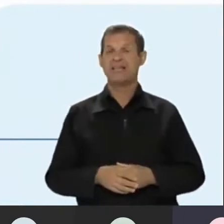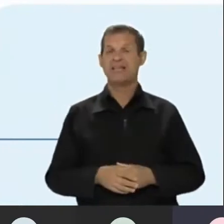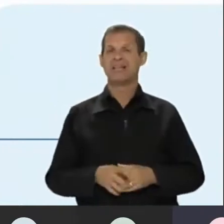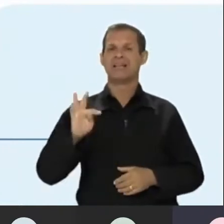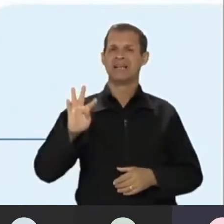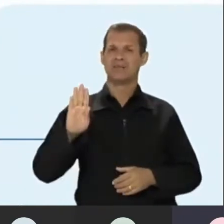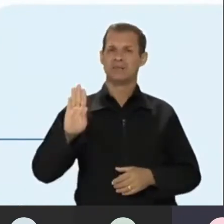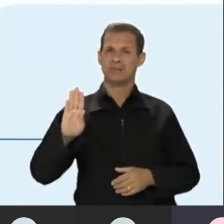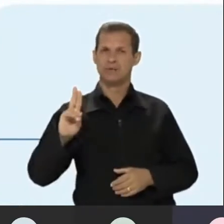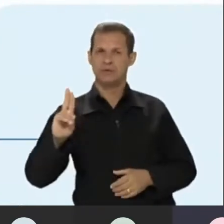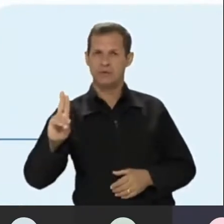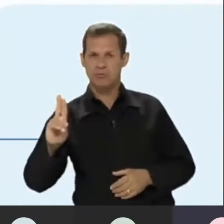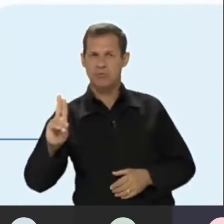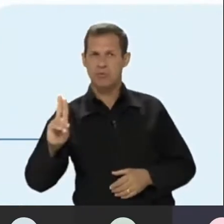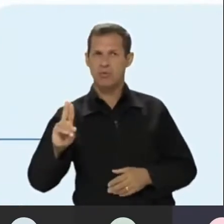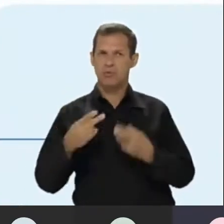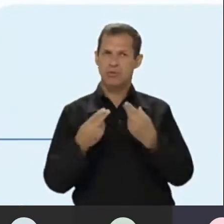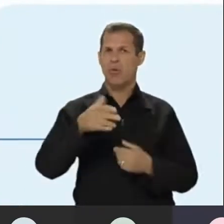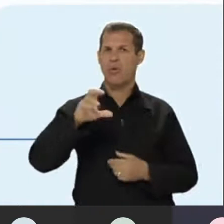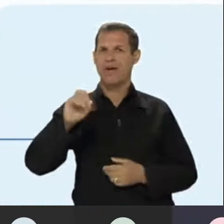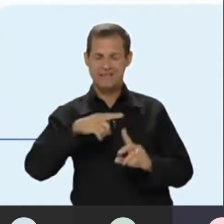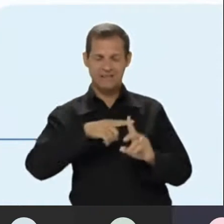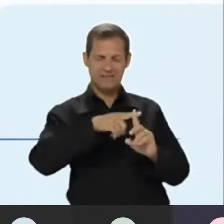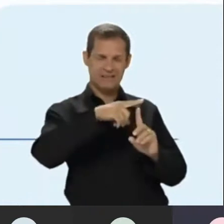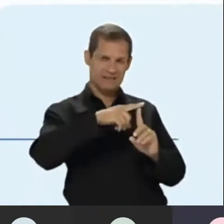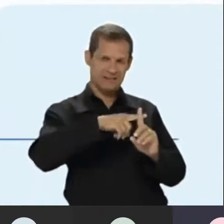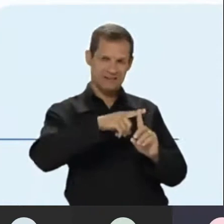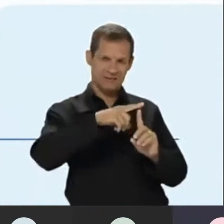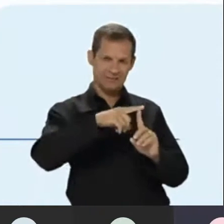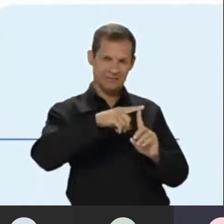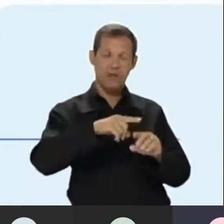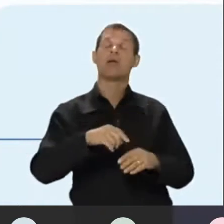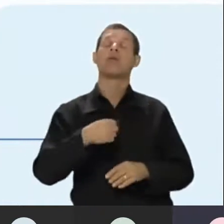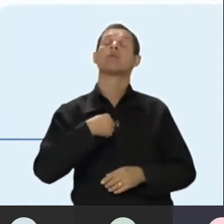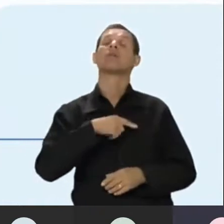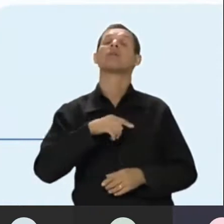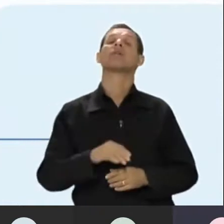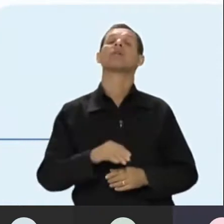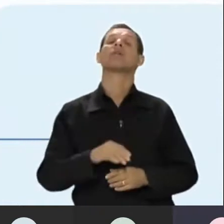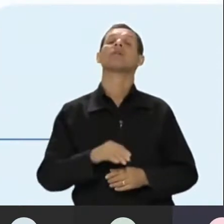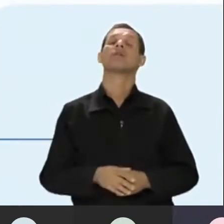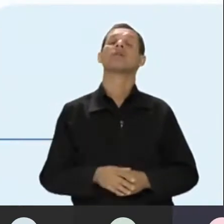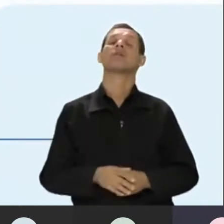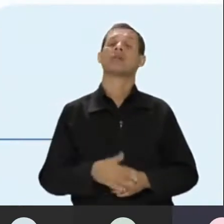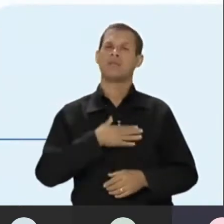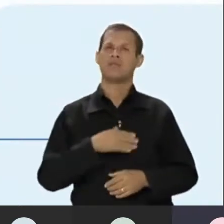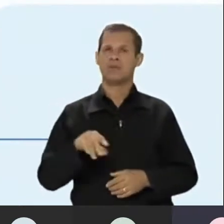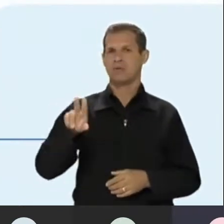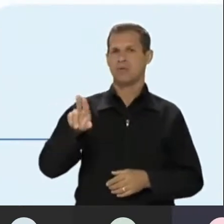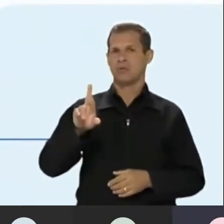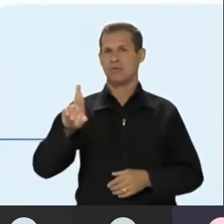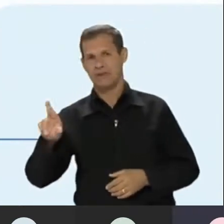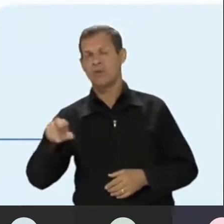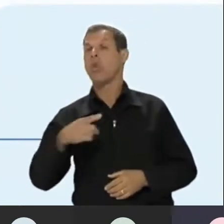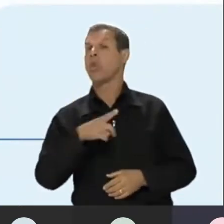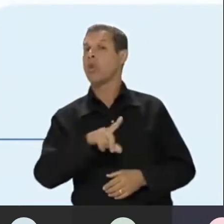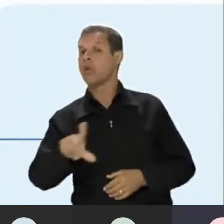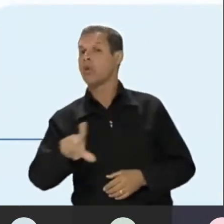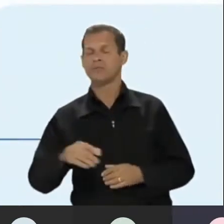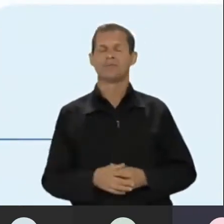E temperatura de bulbo úmido igual a 10 graus Celsius. Quanto que eu tenho, então, dessa minha umidade relativa?